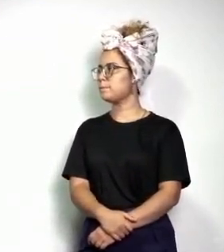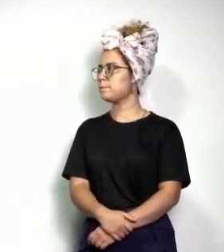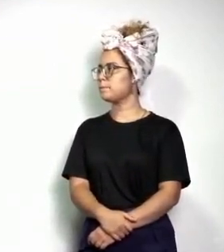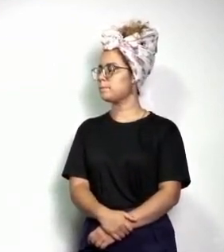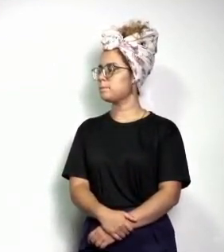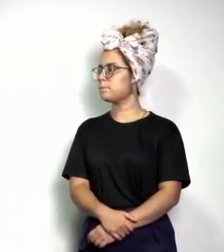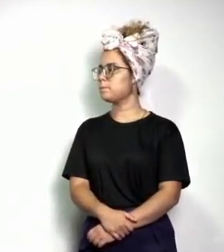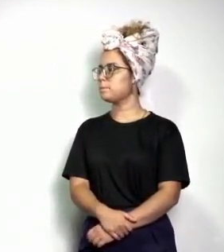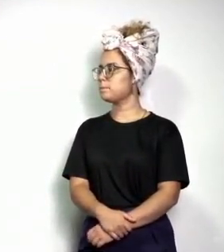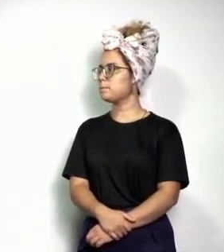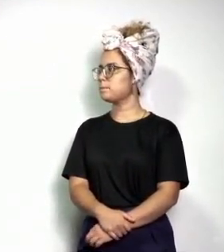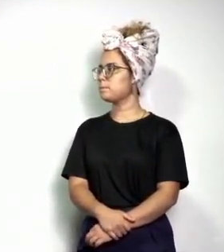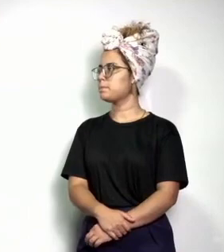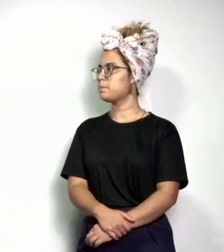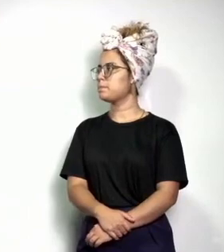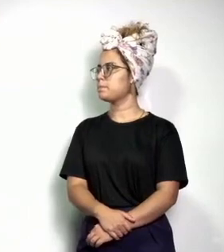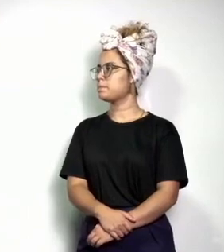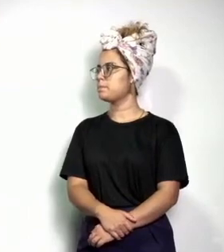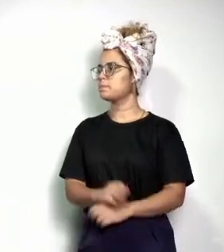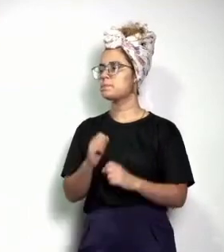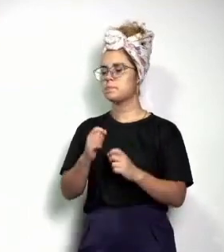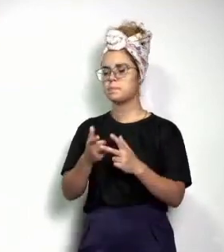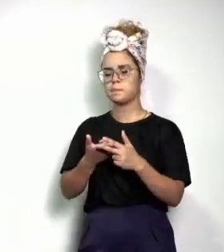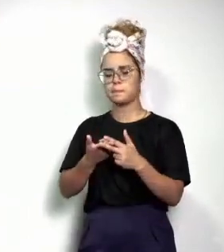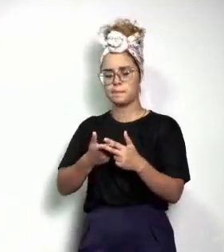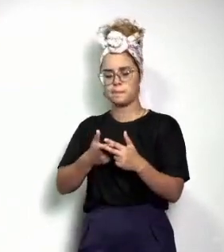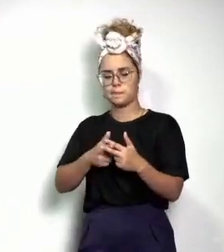Isso. Pode rodar bem.